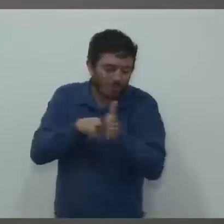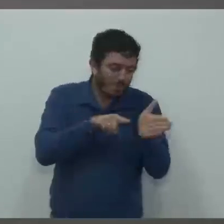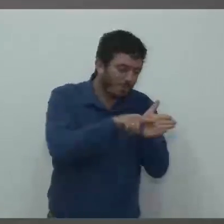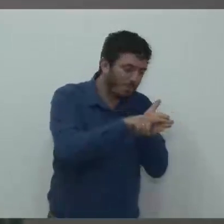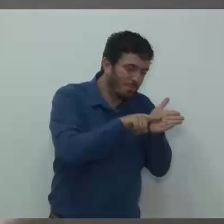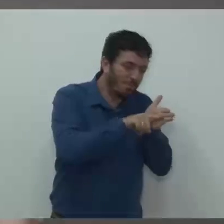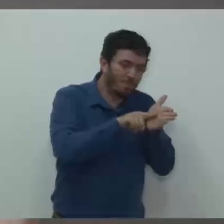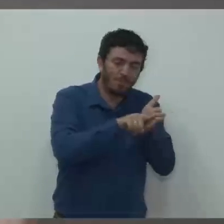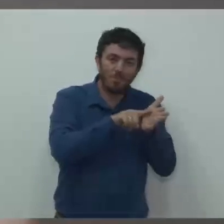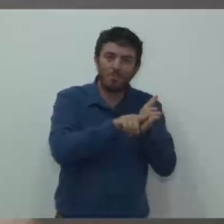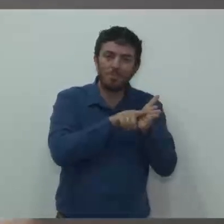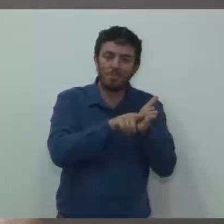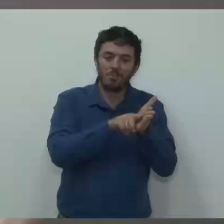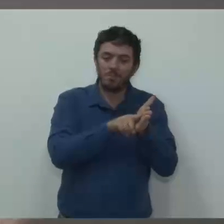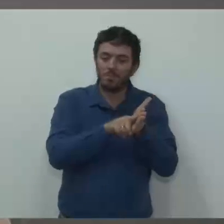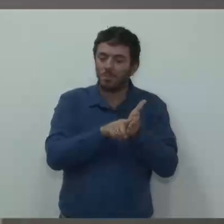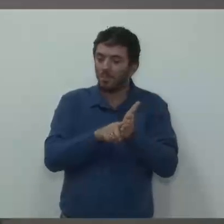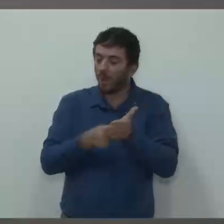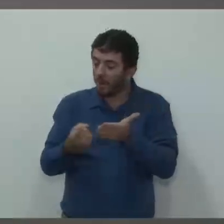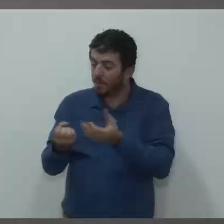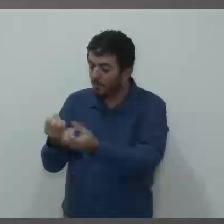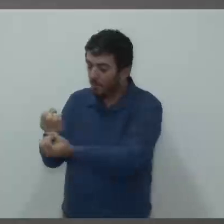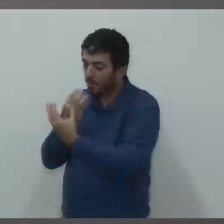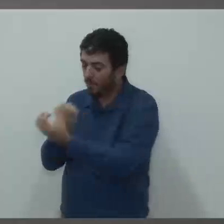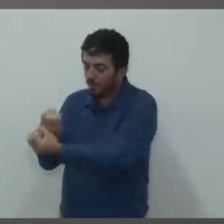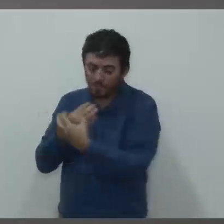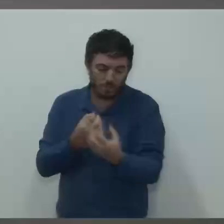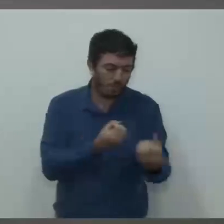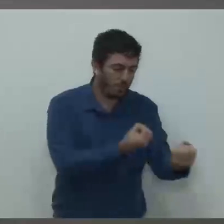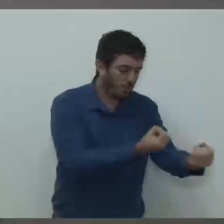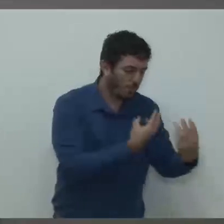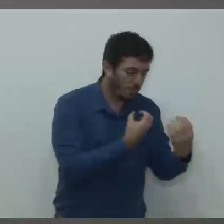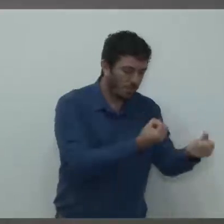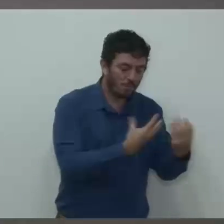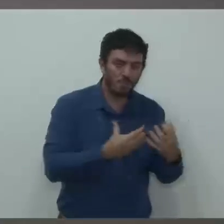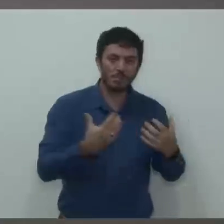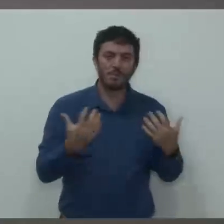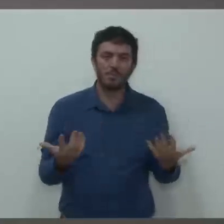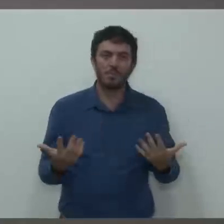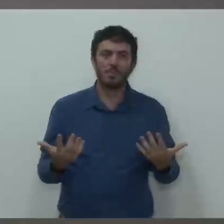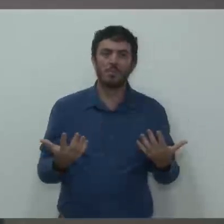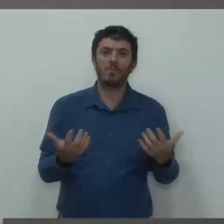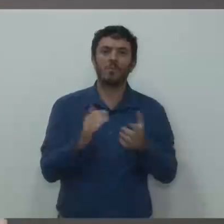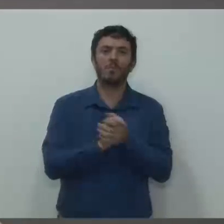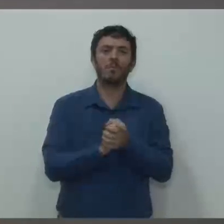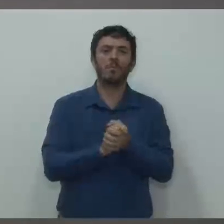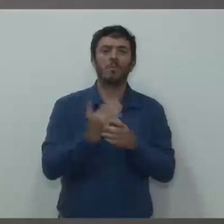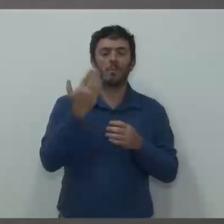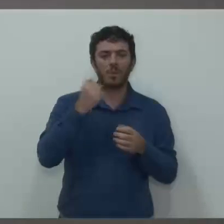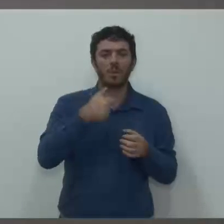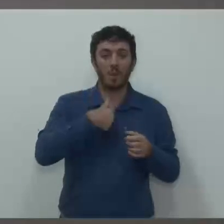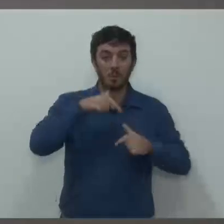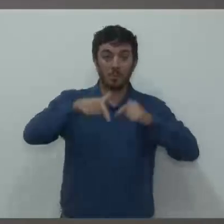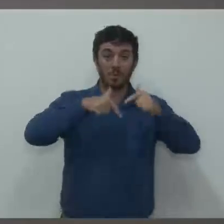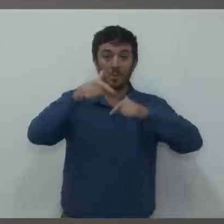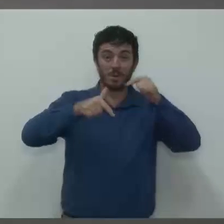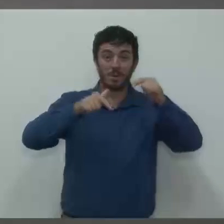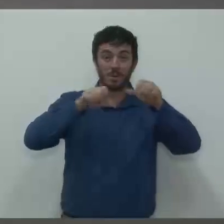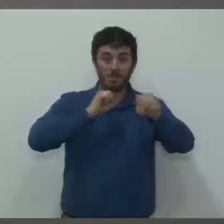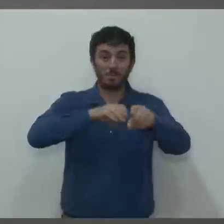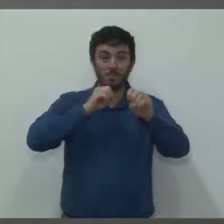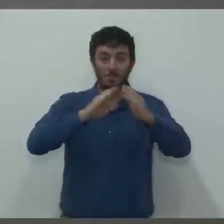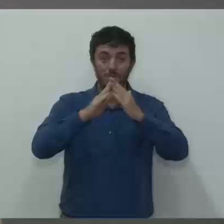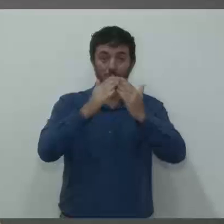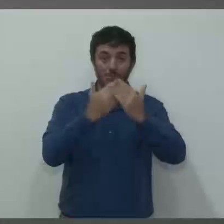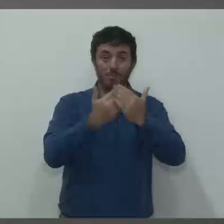nas reuniões que eu pude participar em julho, né, eu trabalho à noite também, eu dou aula à noite, então eu estava de férias, eu consegui identificar alguns pontos